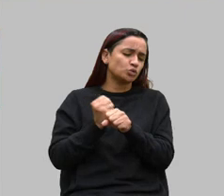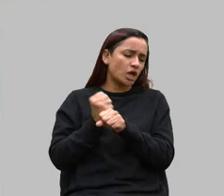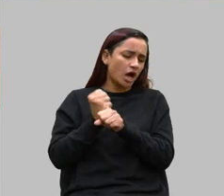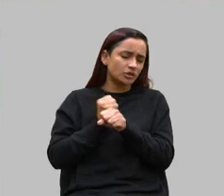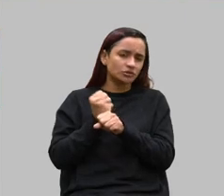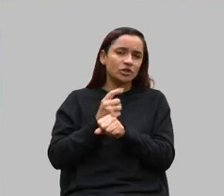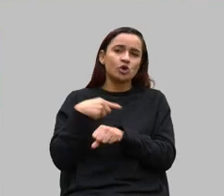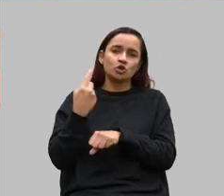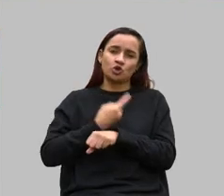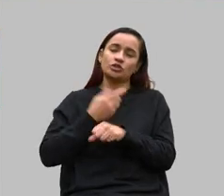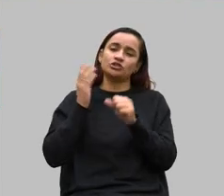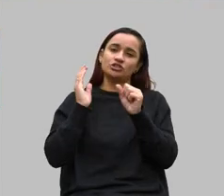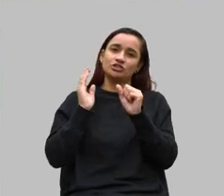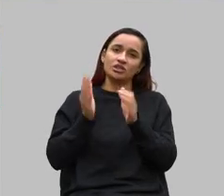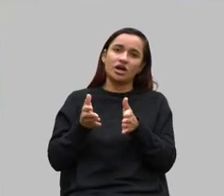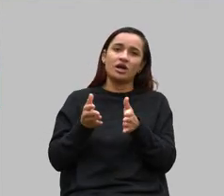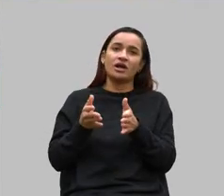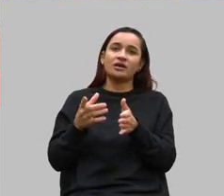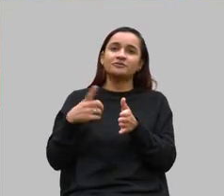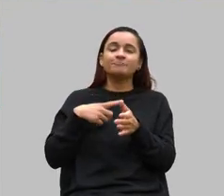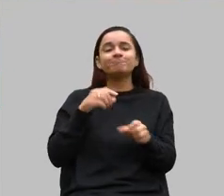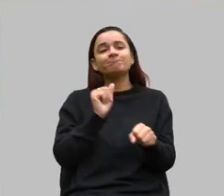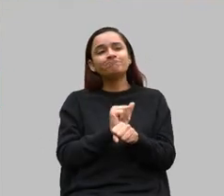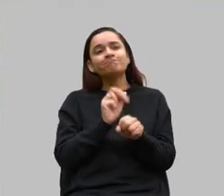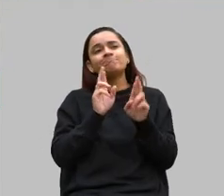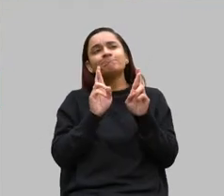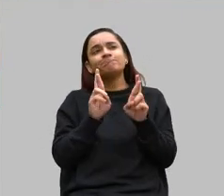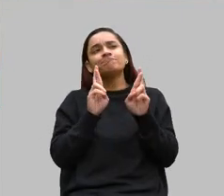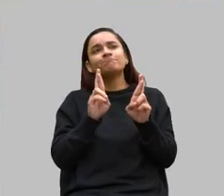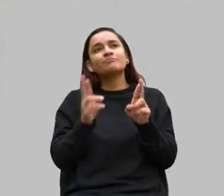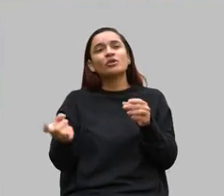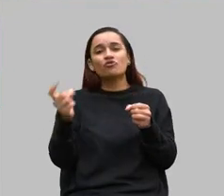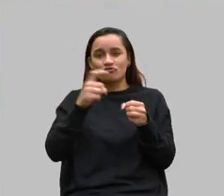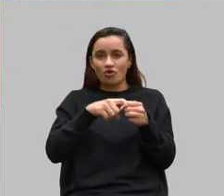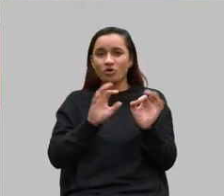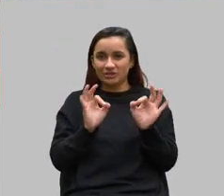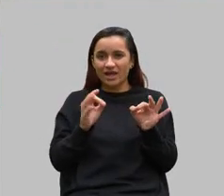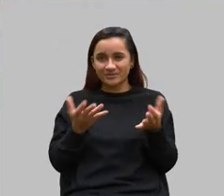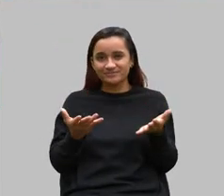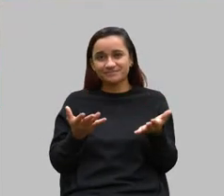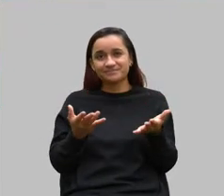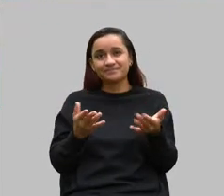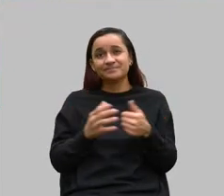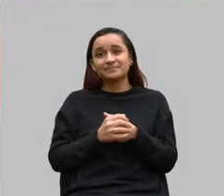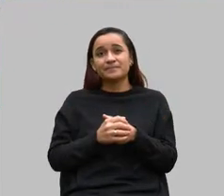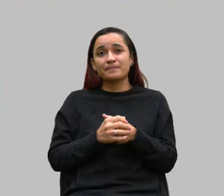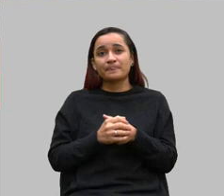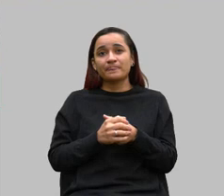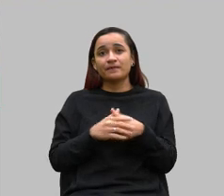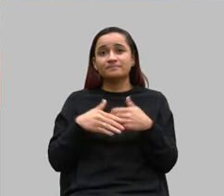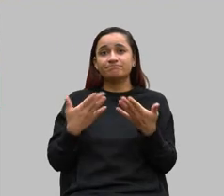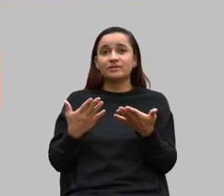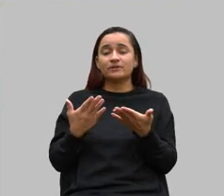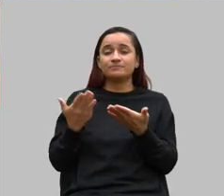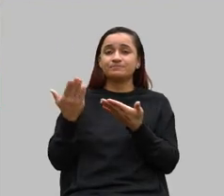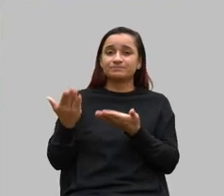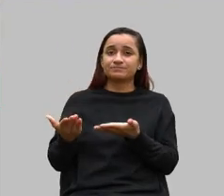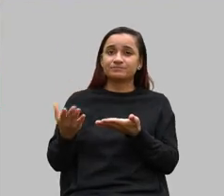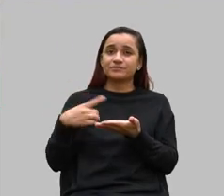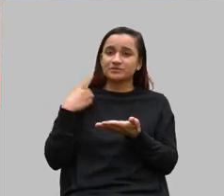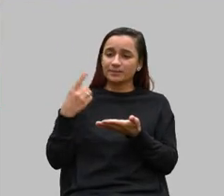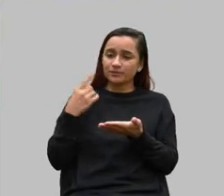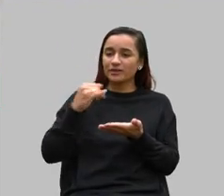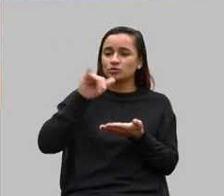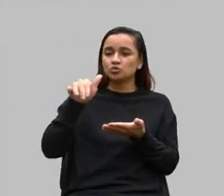na na na esperança que dia voltar então eh Deputado João Leite